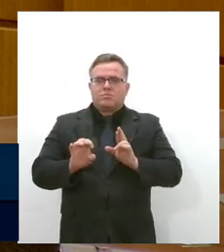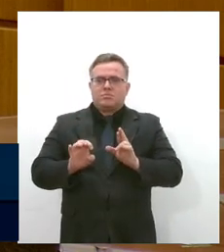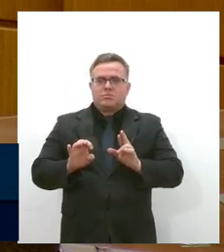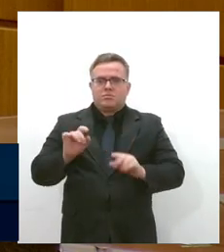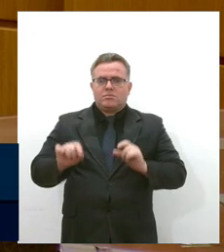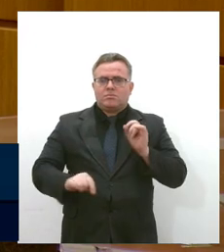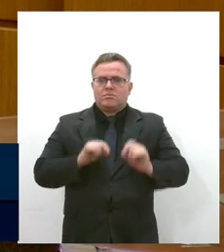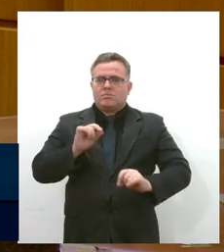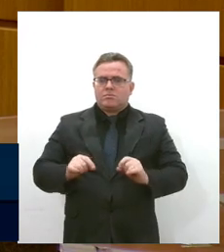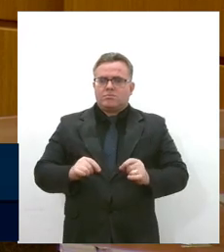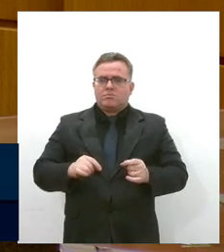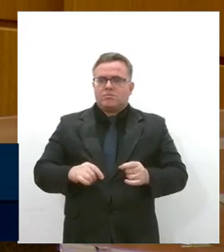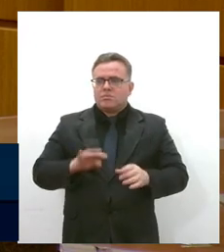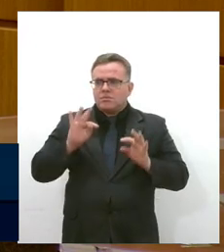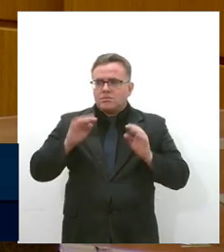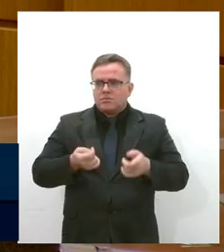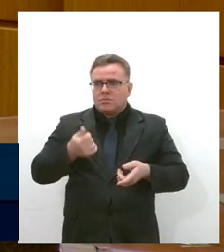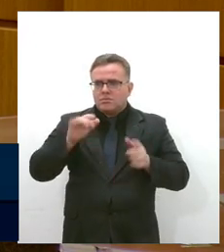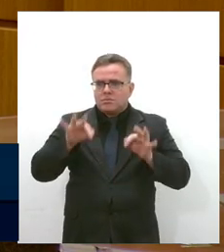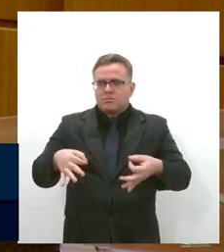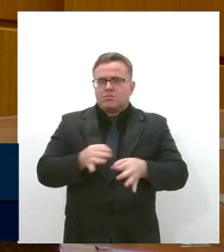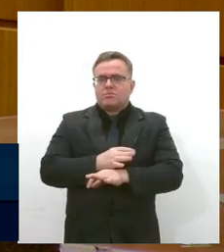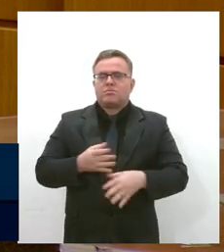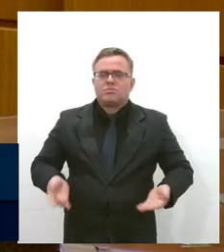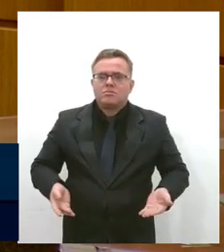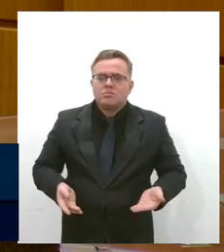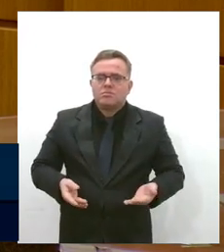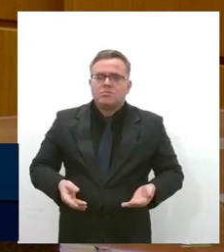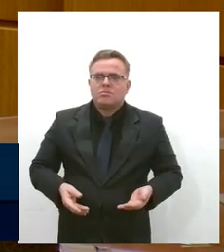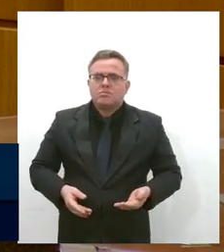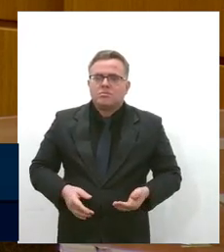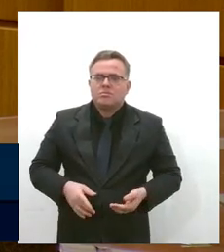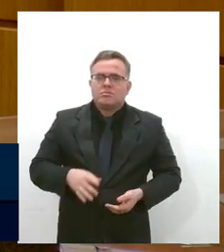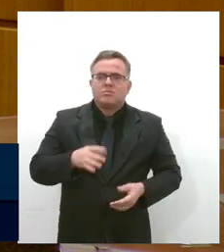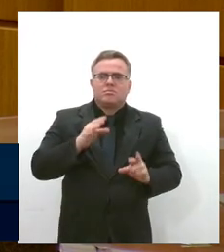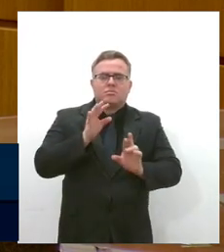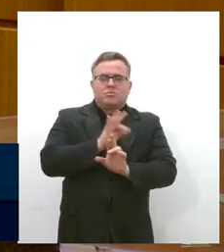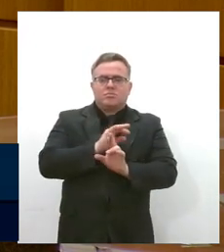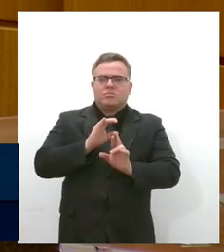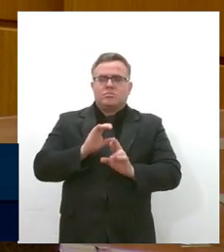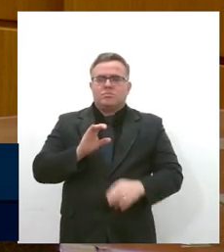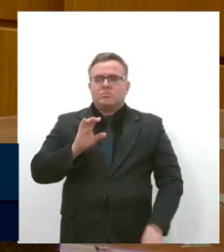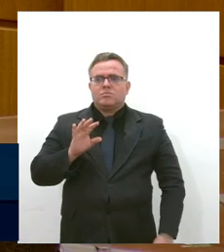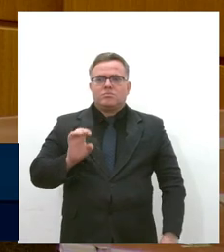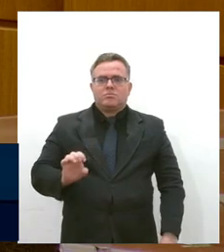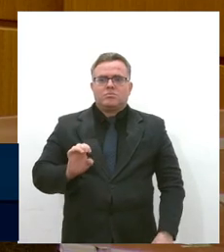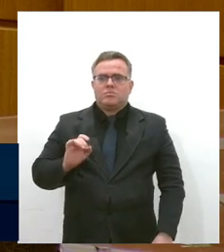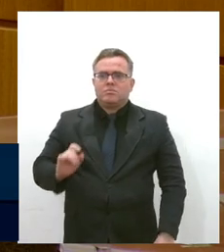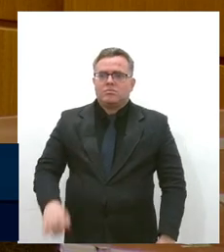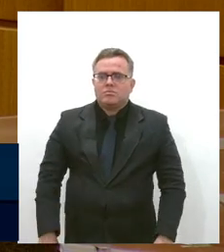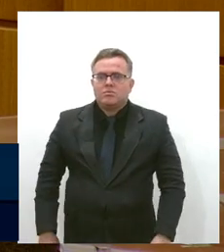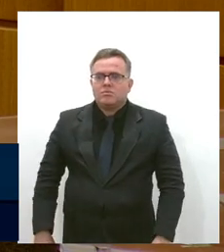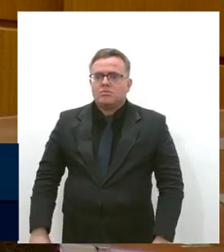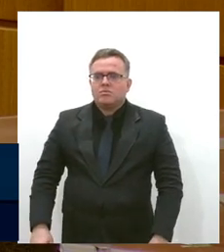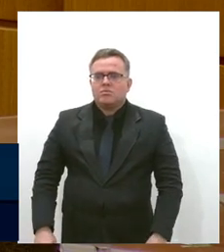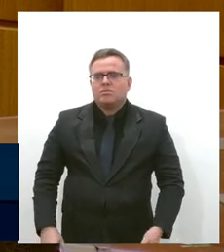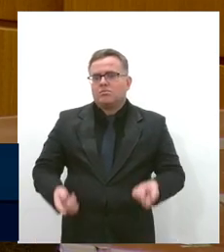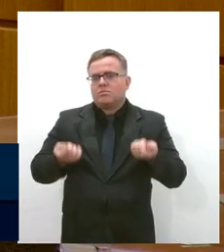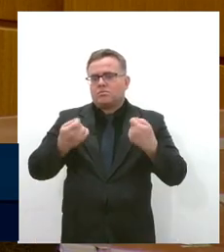próprio TRE, o próprio TSE, aliás, né, o Tribunal Superior Eleitoral, não deveria permitir que